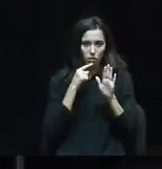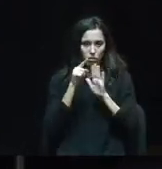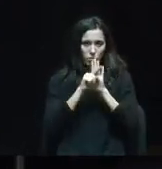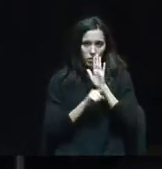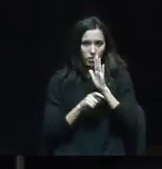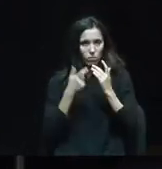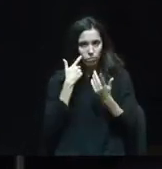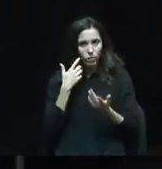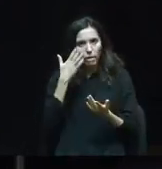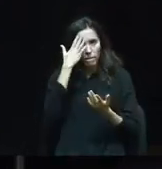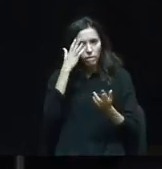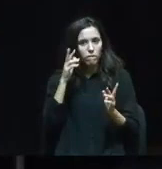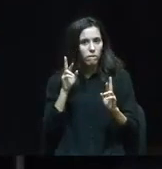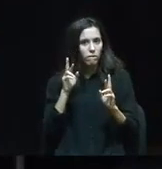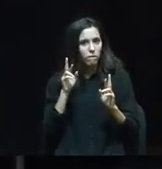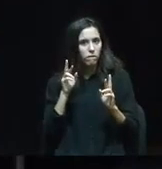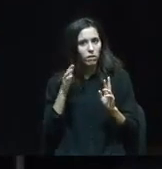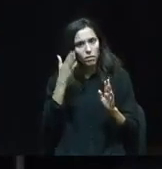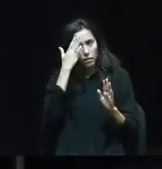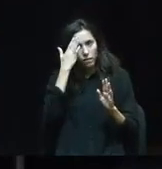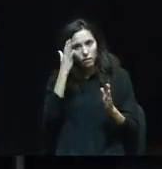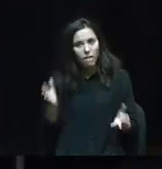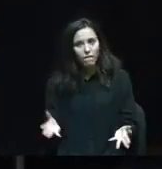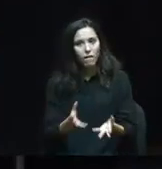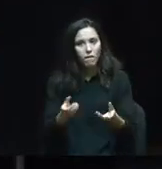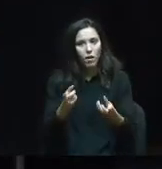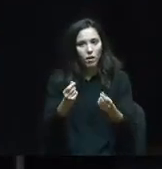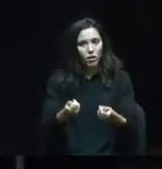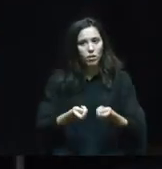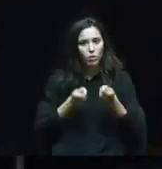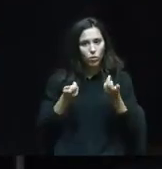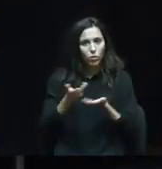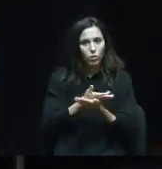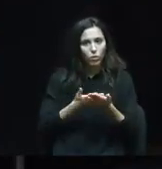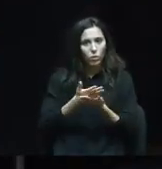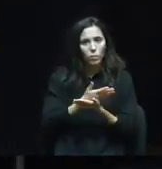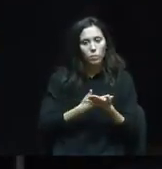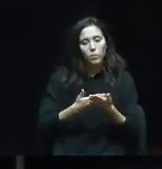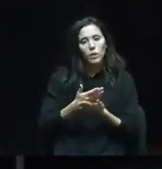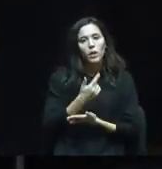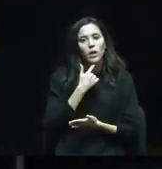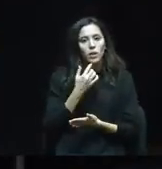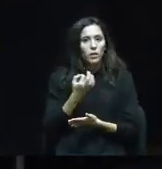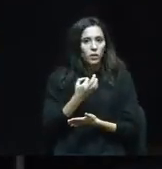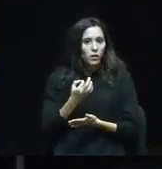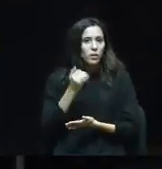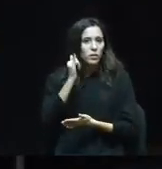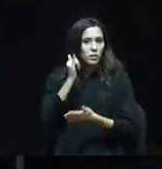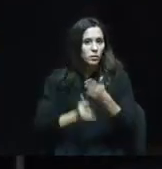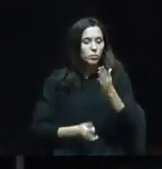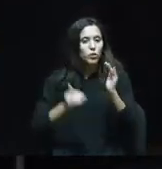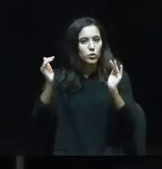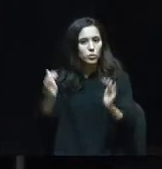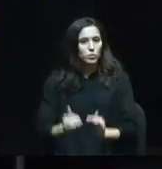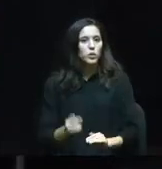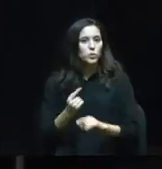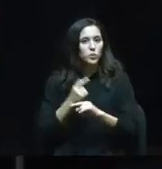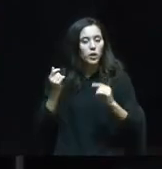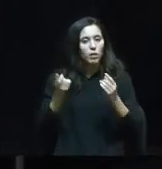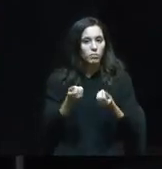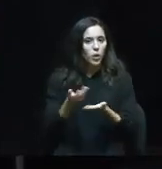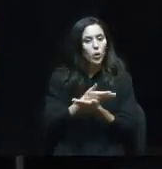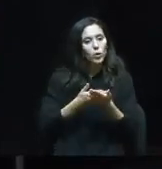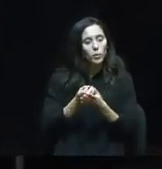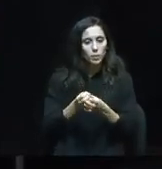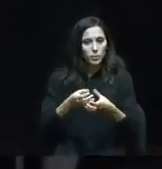defende esta medida como um suposto sinal de expectativa para incentivo à atividade económica, dando a entender que consideram correto descer os impostos quando a economia se encontra em fase de